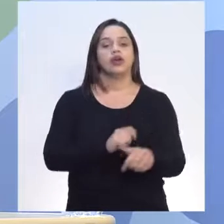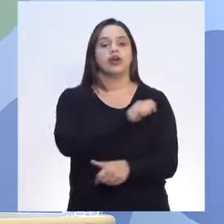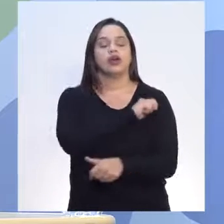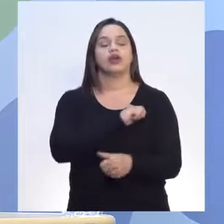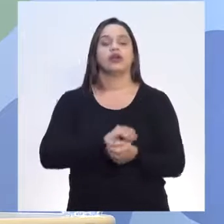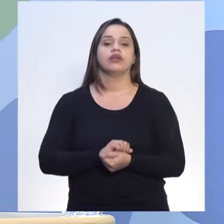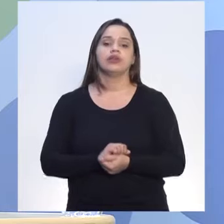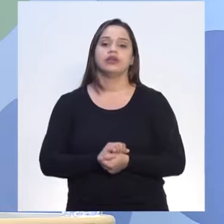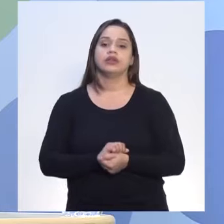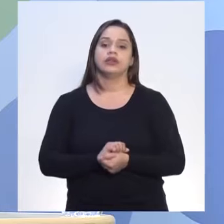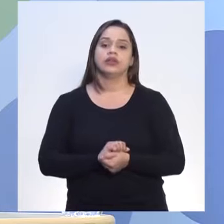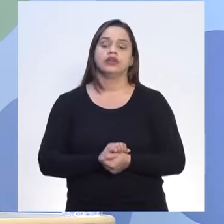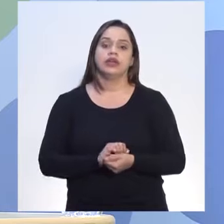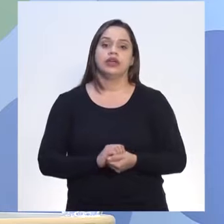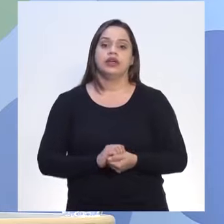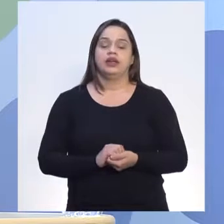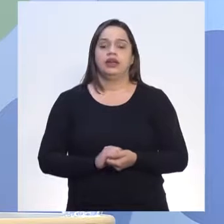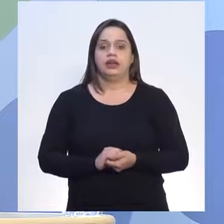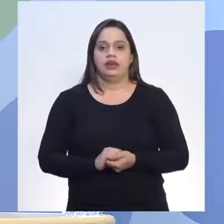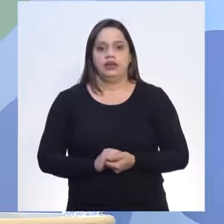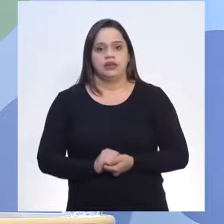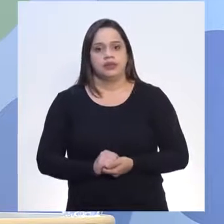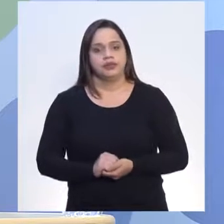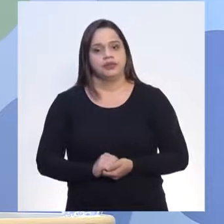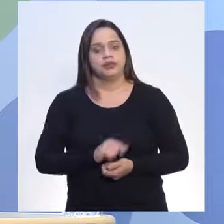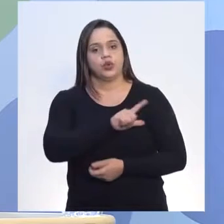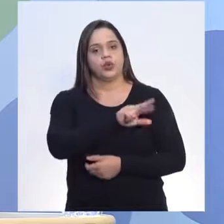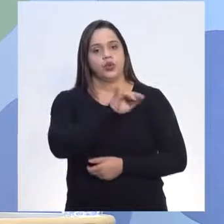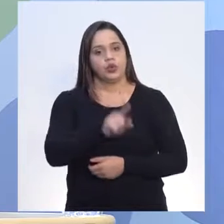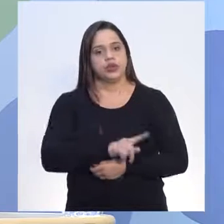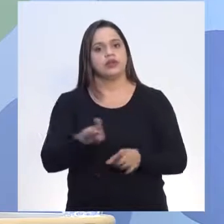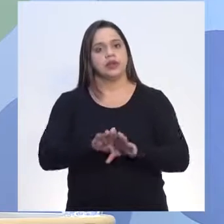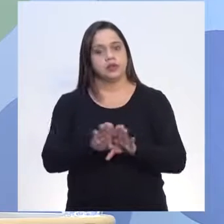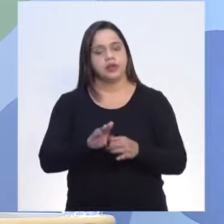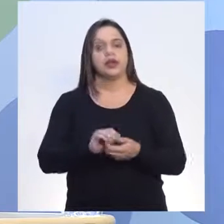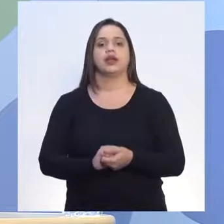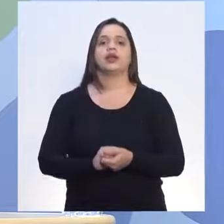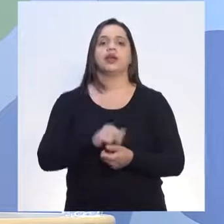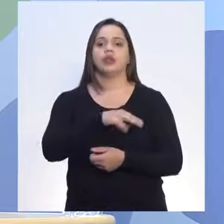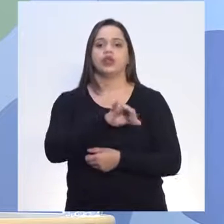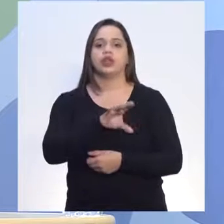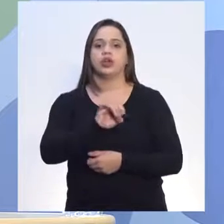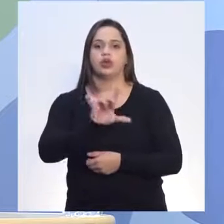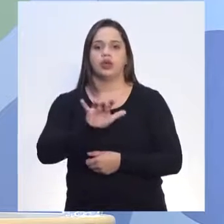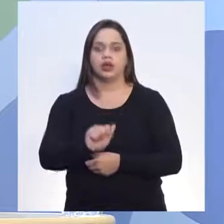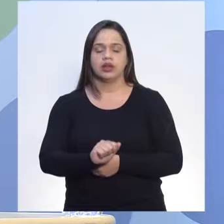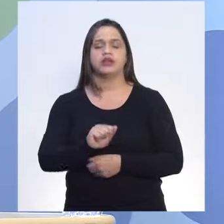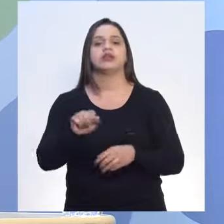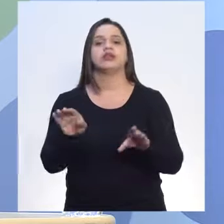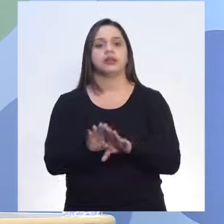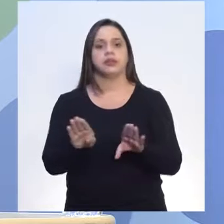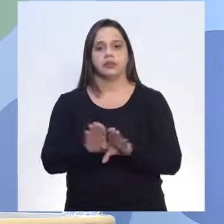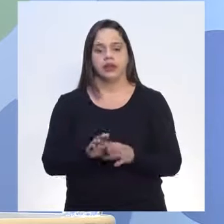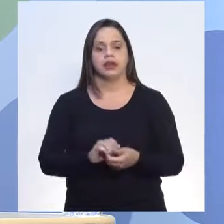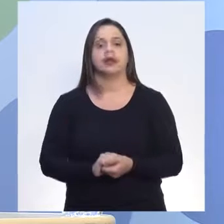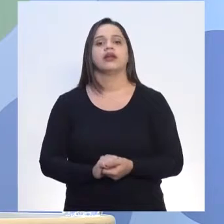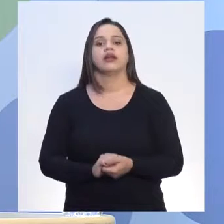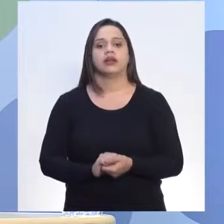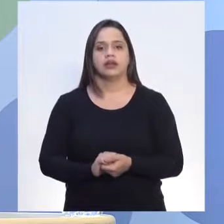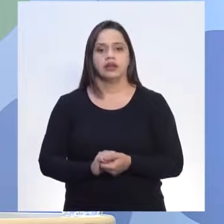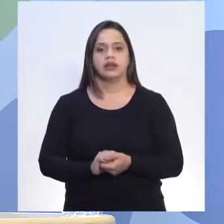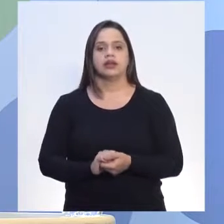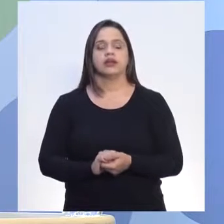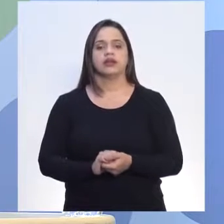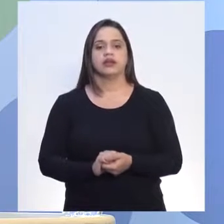na letra B. Tudo bem? O Luiz Marcelo também. O Nicolas também.